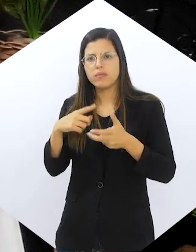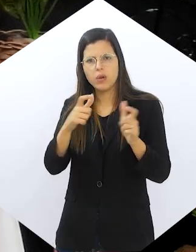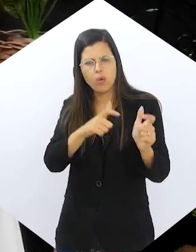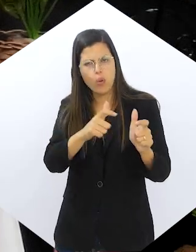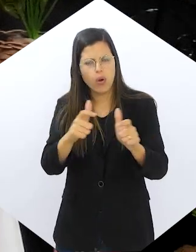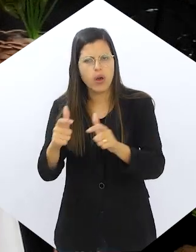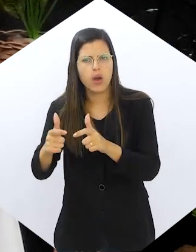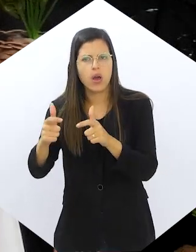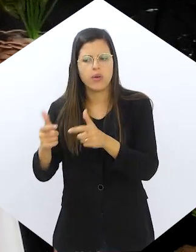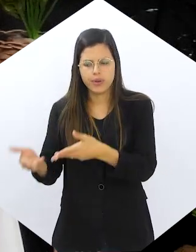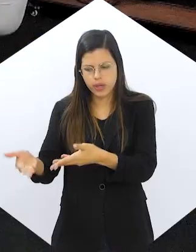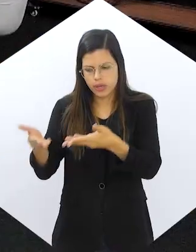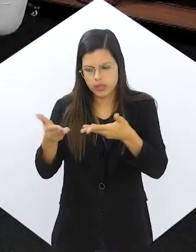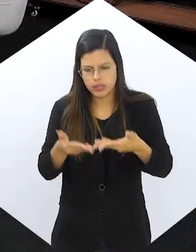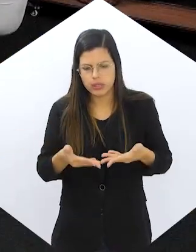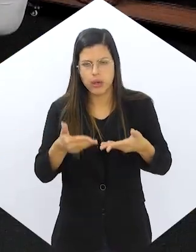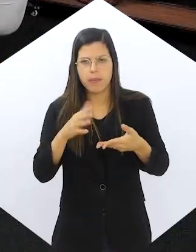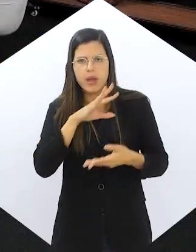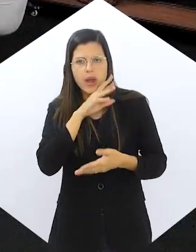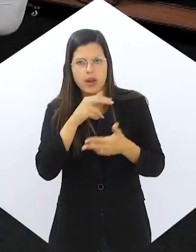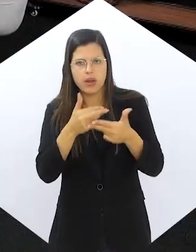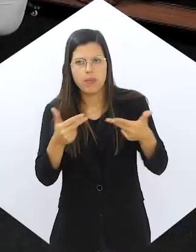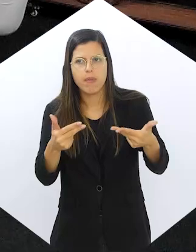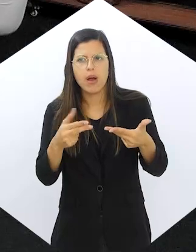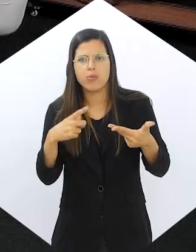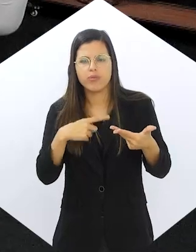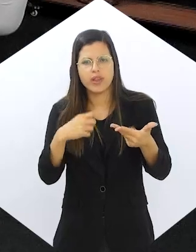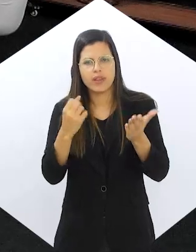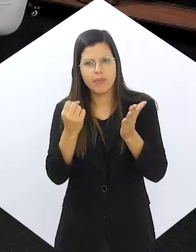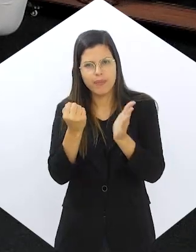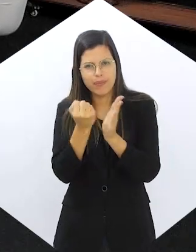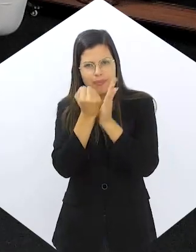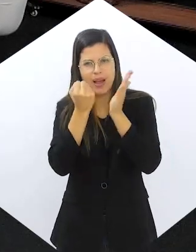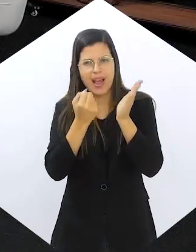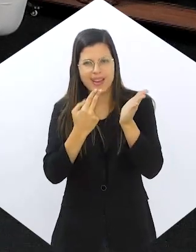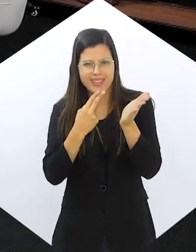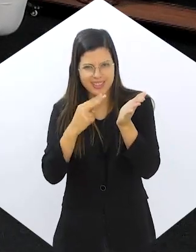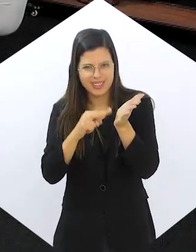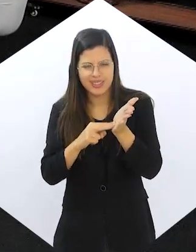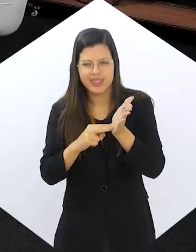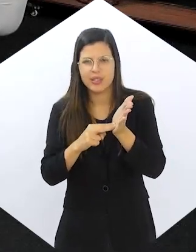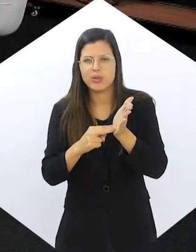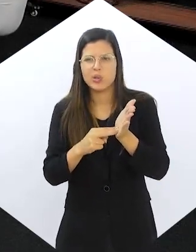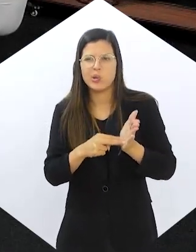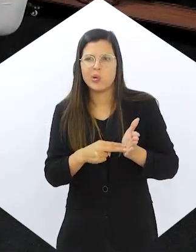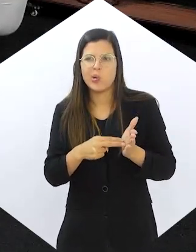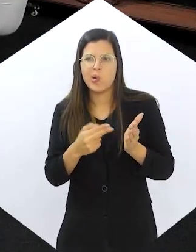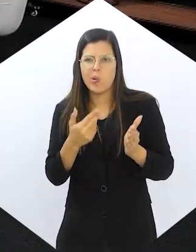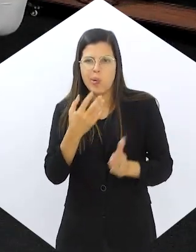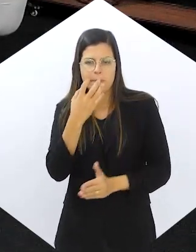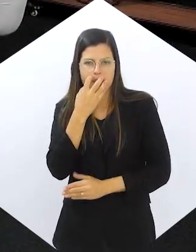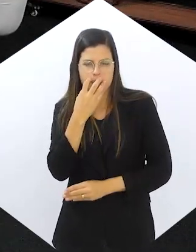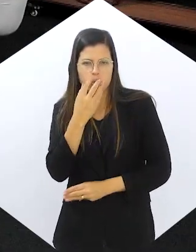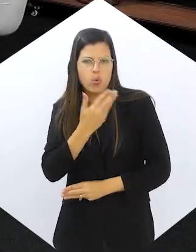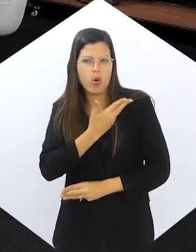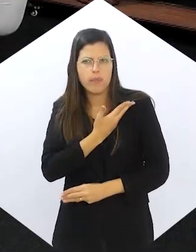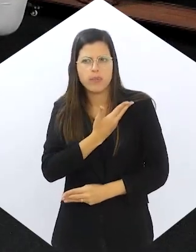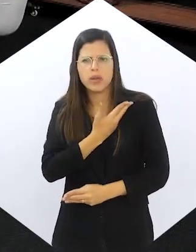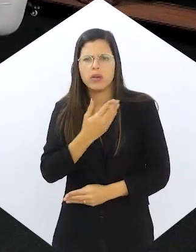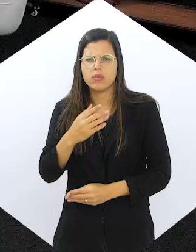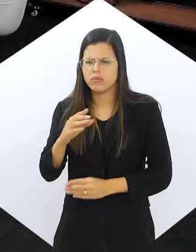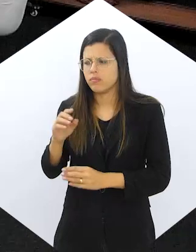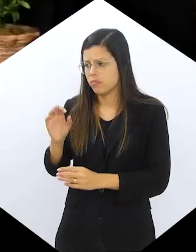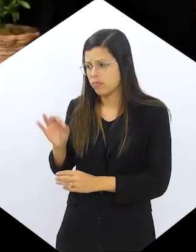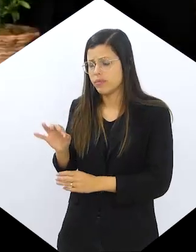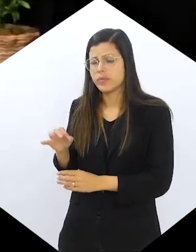recebem animais, Sim. até fazem questão de colocar o selo pet Exatamente, friendly. a gente tem o selo e a gente vê que a procura é muito grande. Existem muitos estabelecimentos que realmente